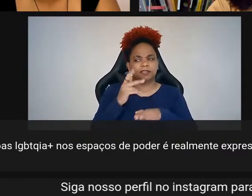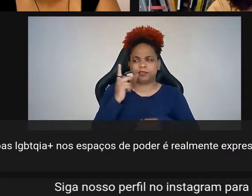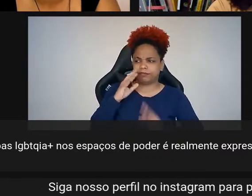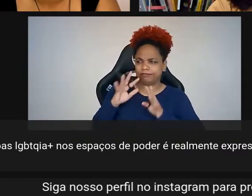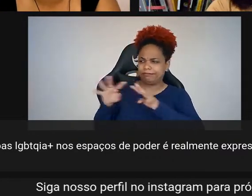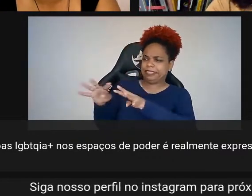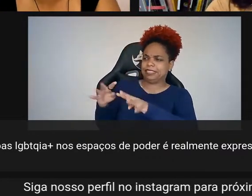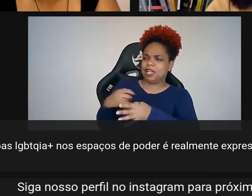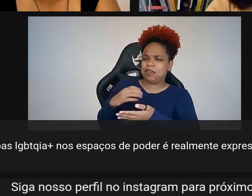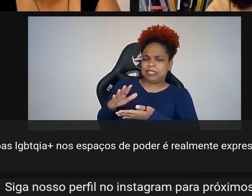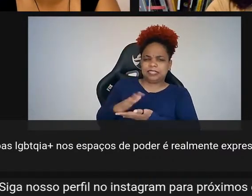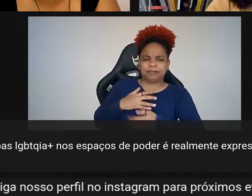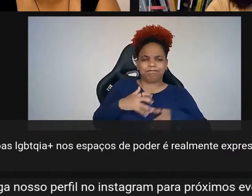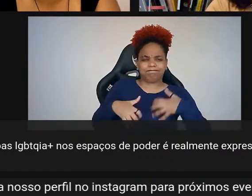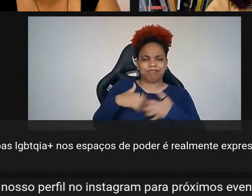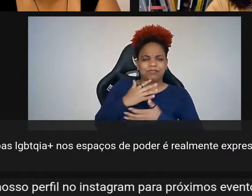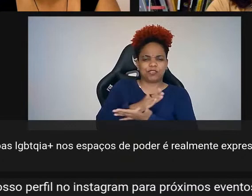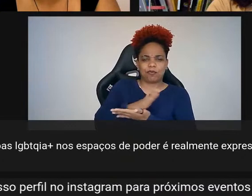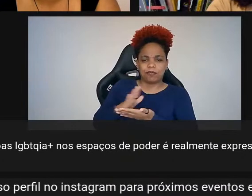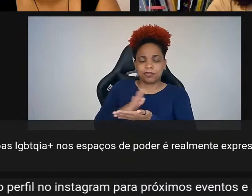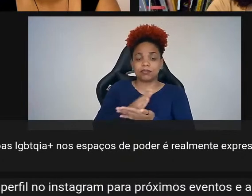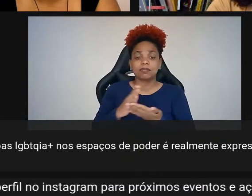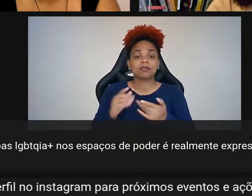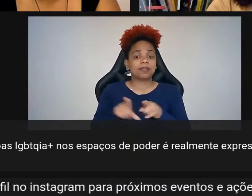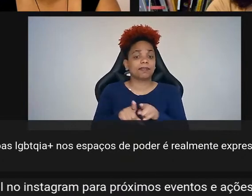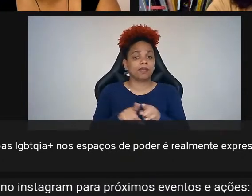de violência. Mulheres trans,